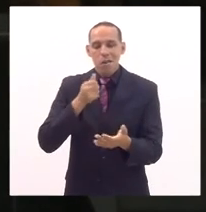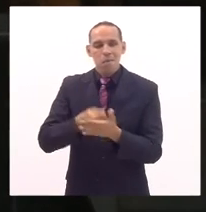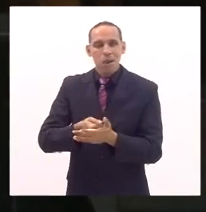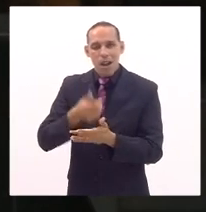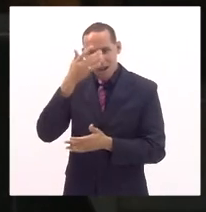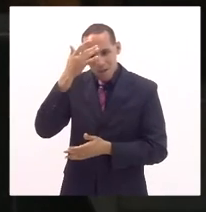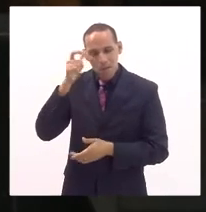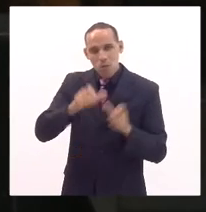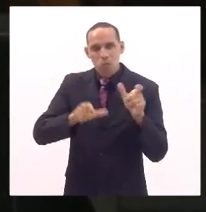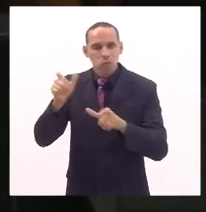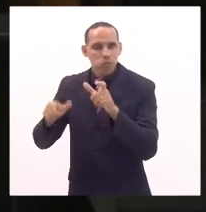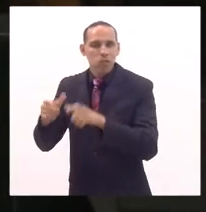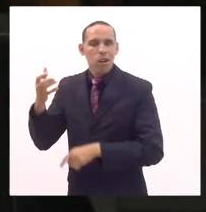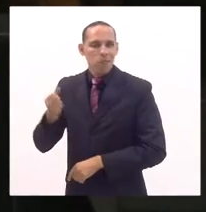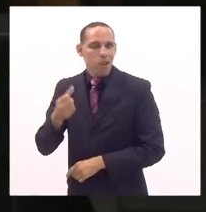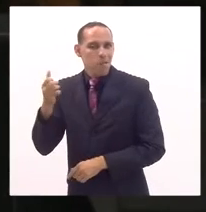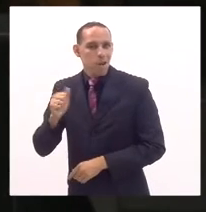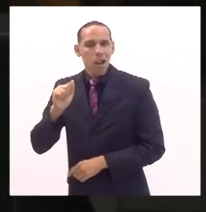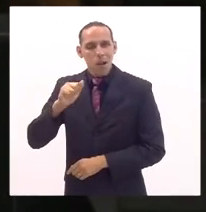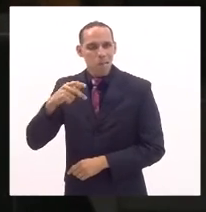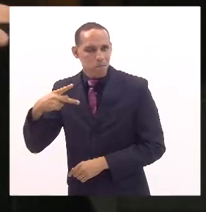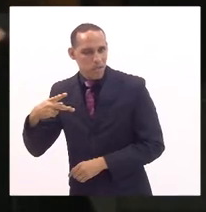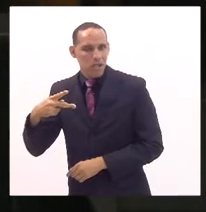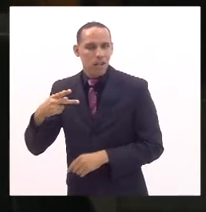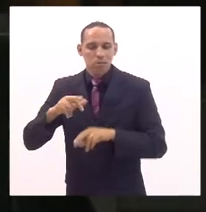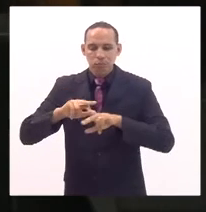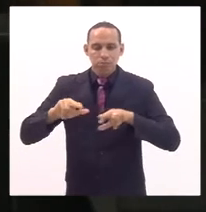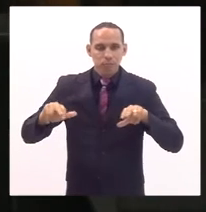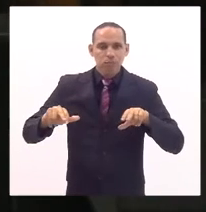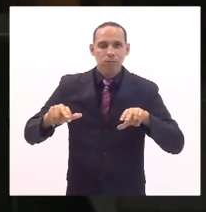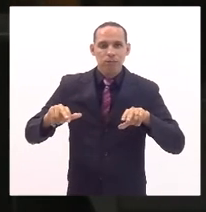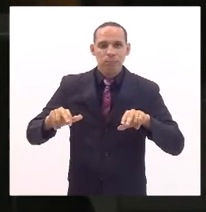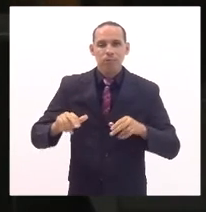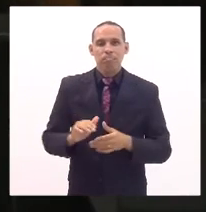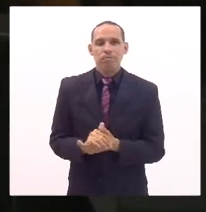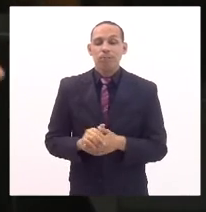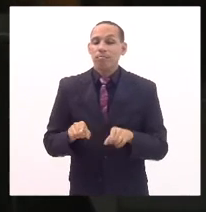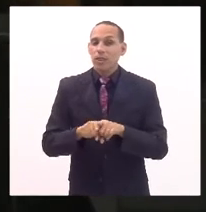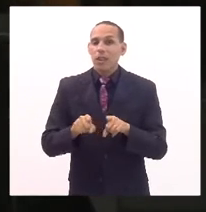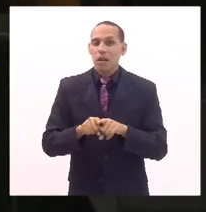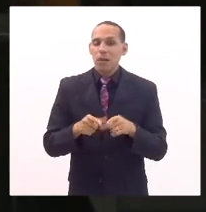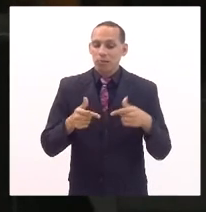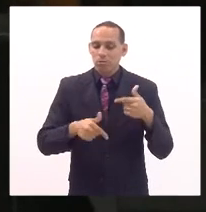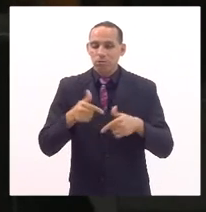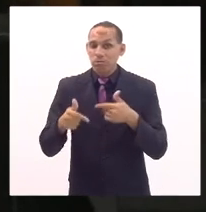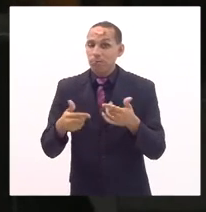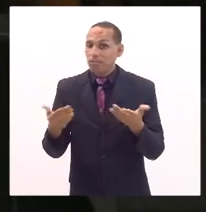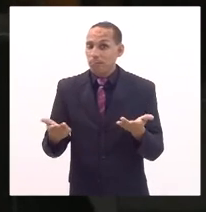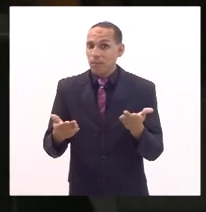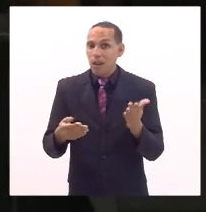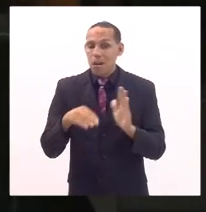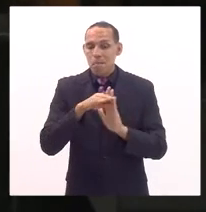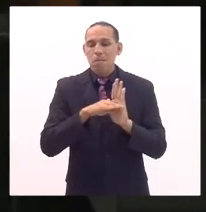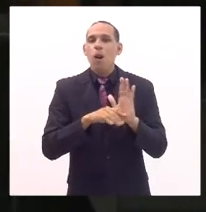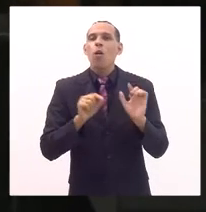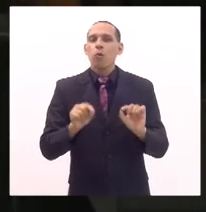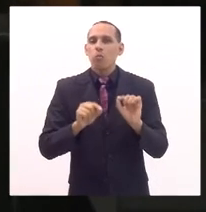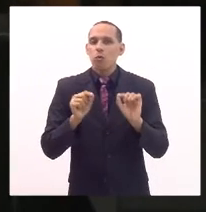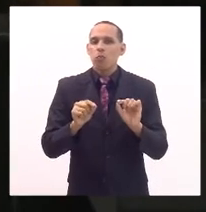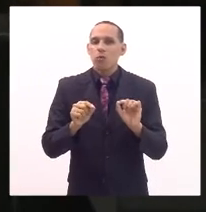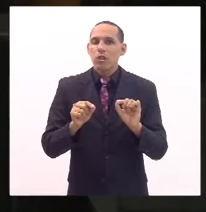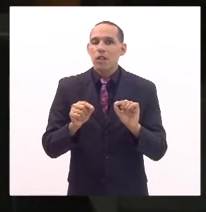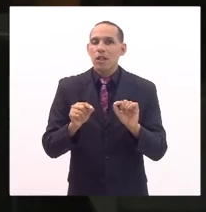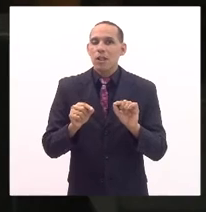gente está colocando em Pauta e evidentemente esses repasses de